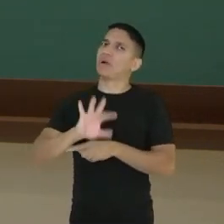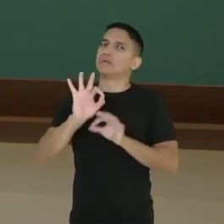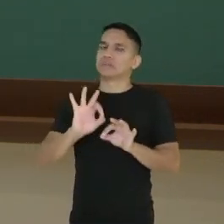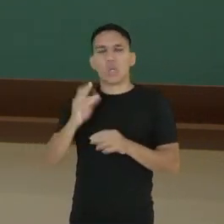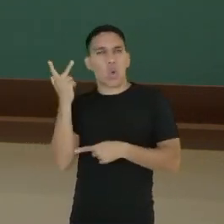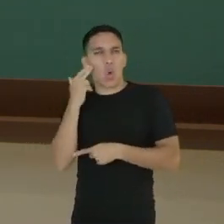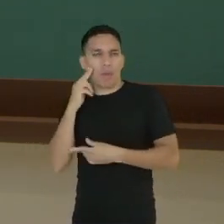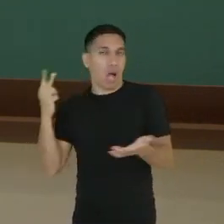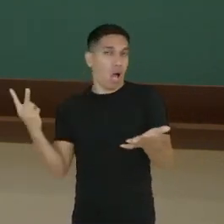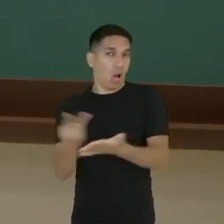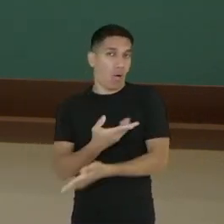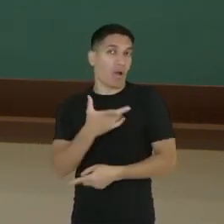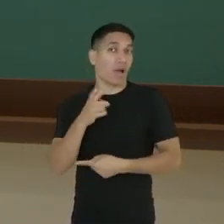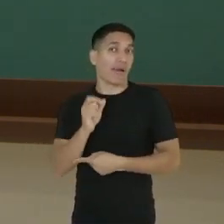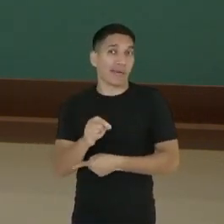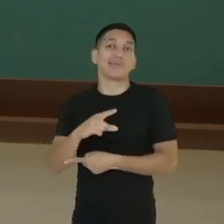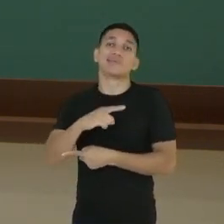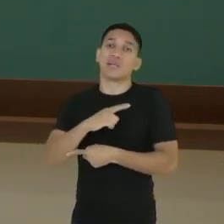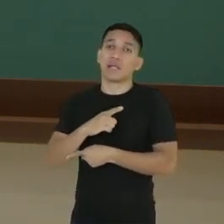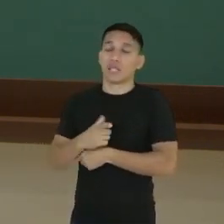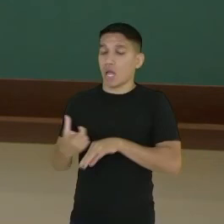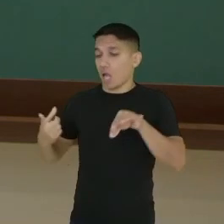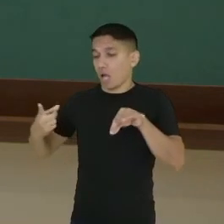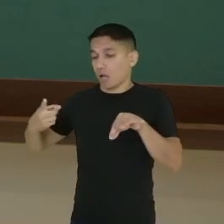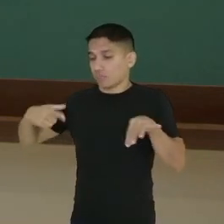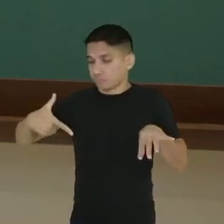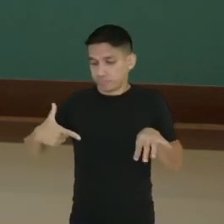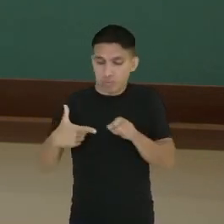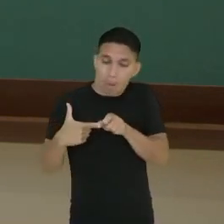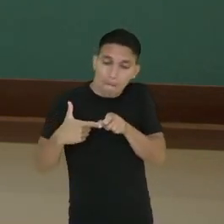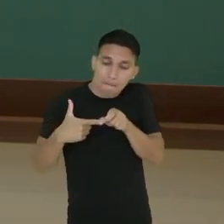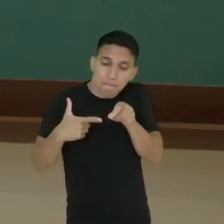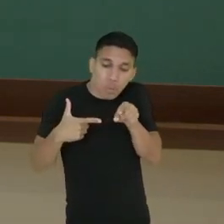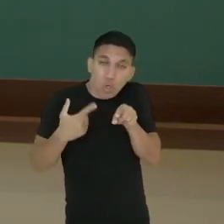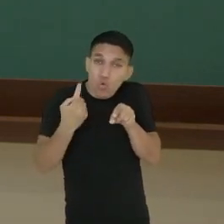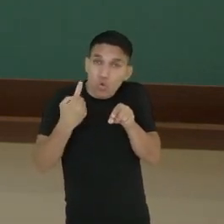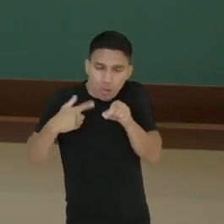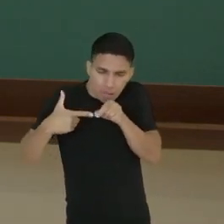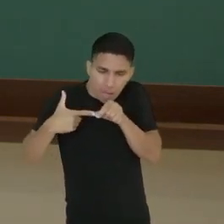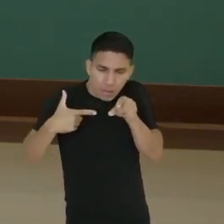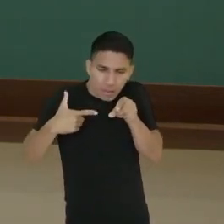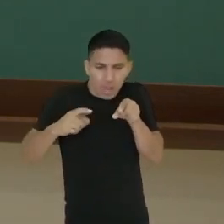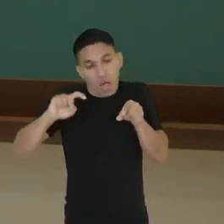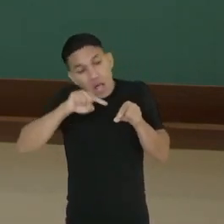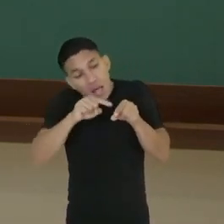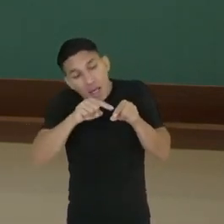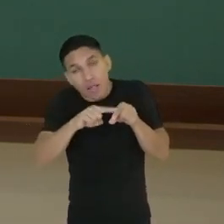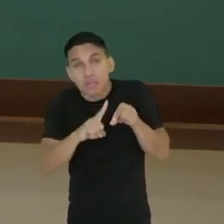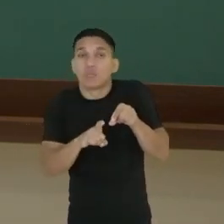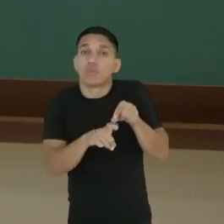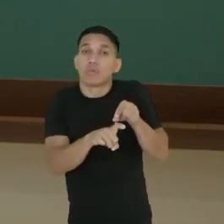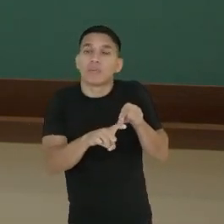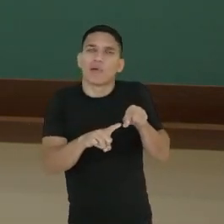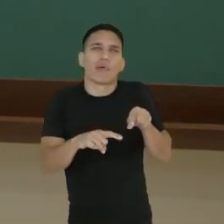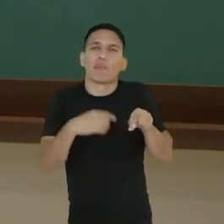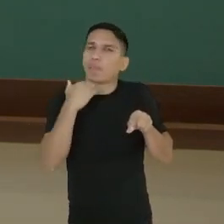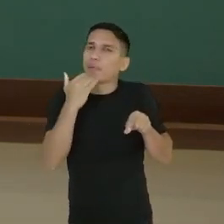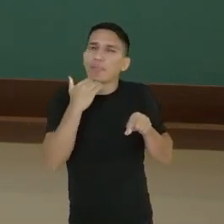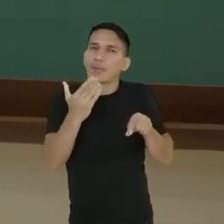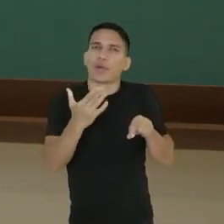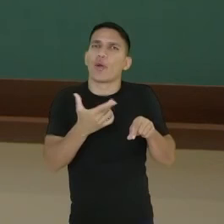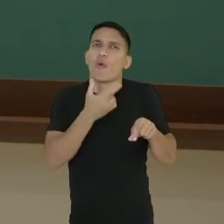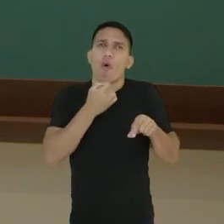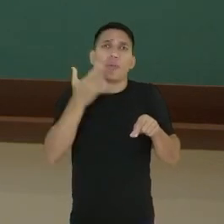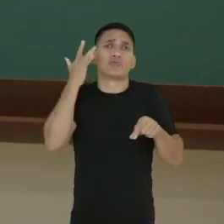mas pode acontecer, de sair espermatozoides também nessa gotinha. E o homem não sente, não tem como prever qual o